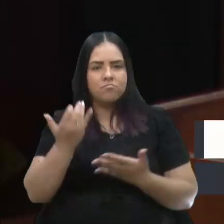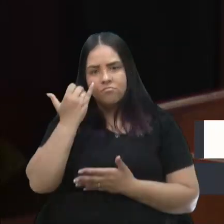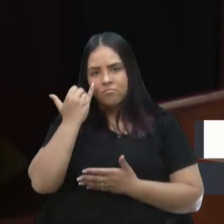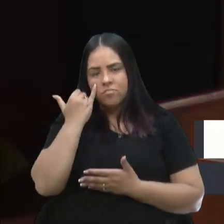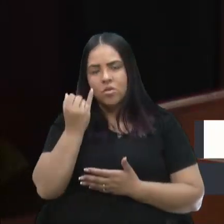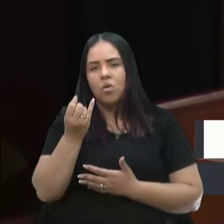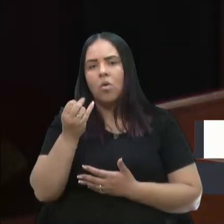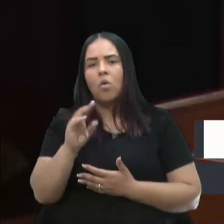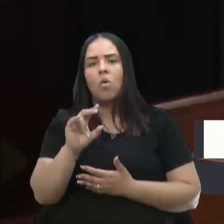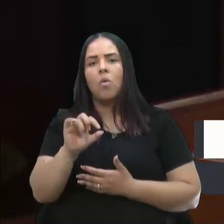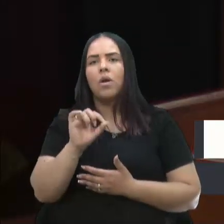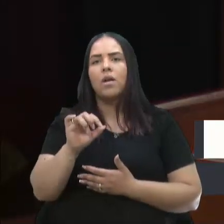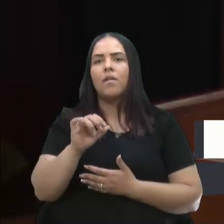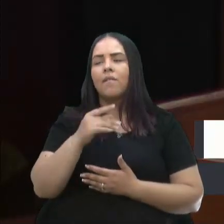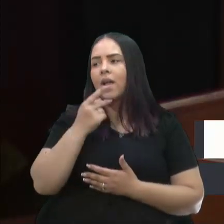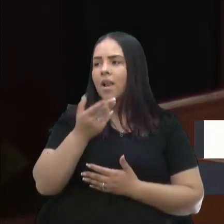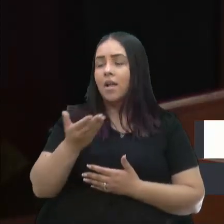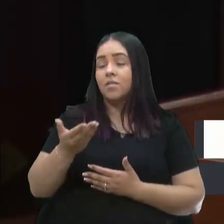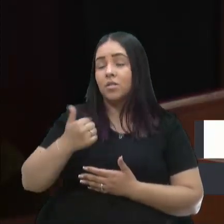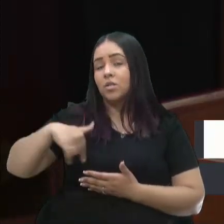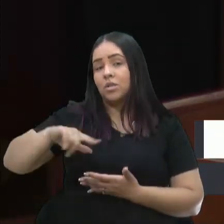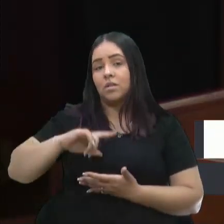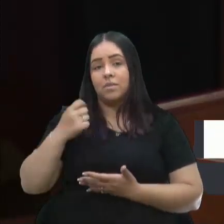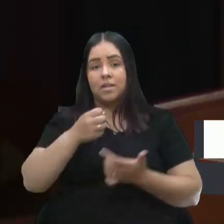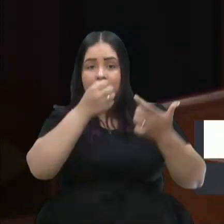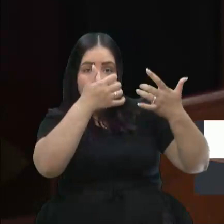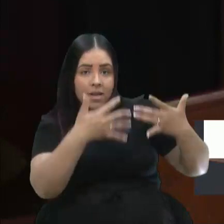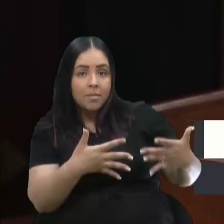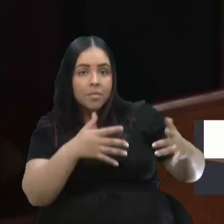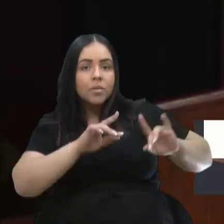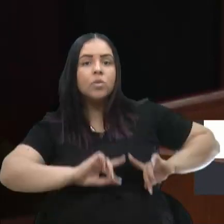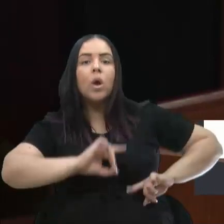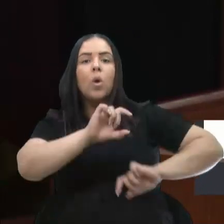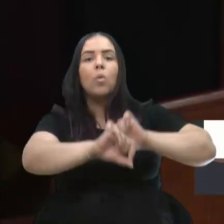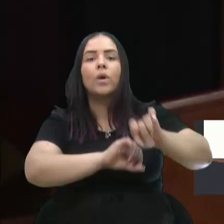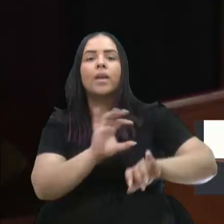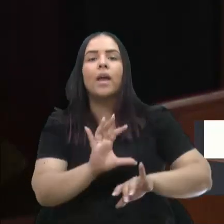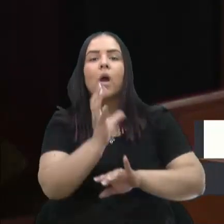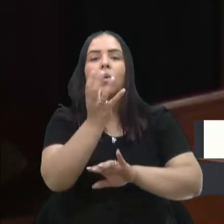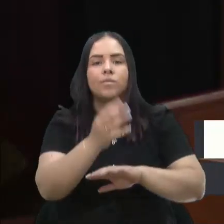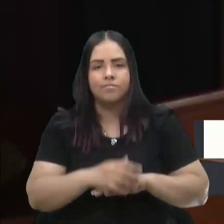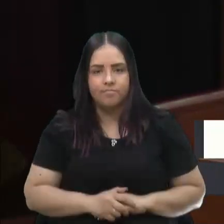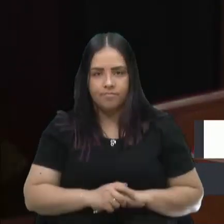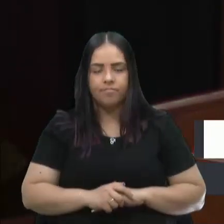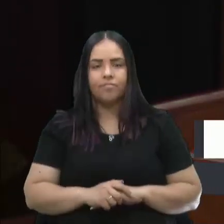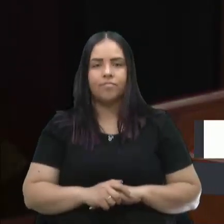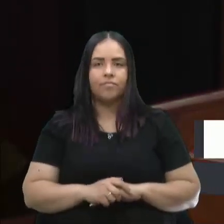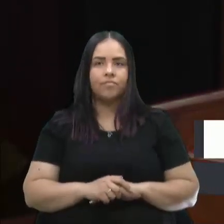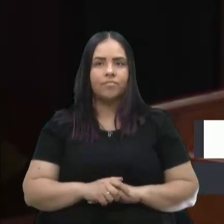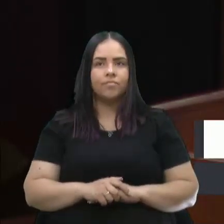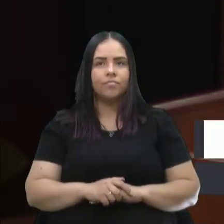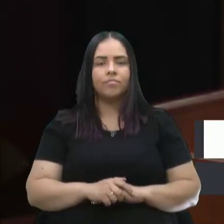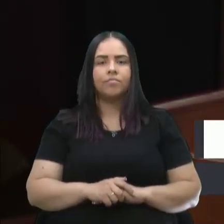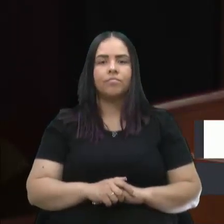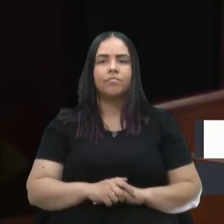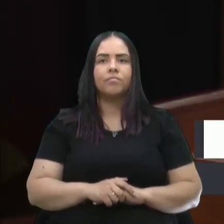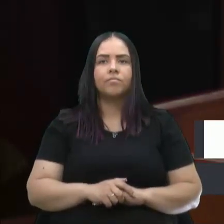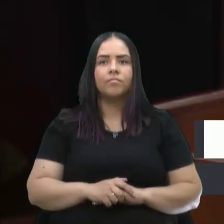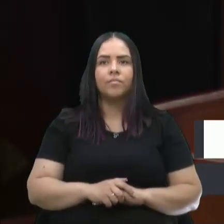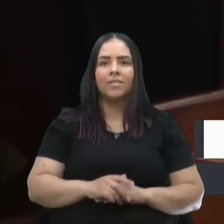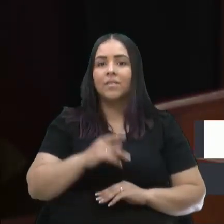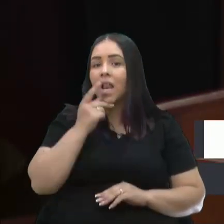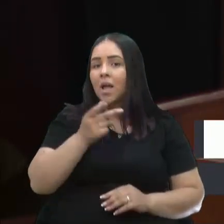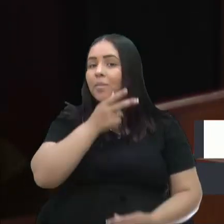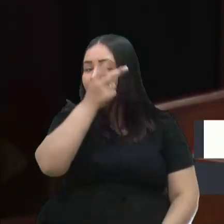ou narrativas. A gente tem que vir aqui para explicar para as pessoas o que de fato está acontecendo. Dizer que a prefeitura